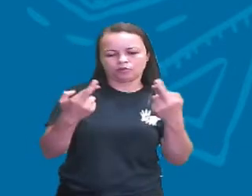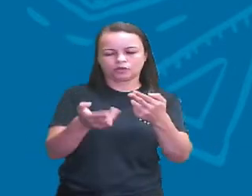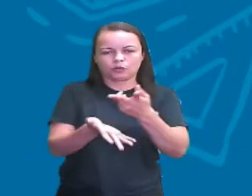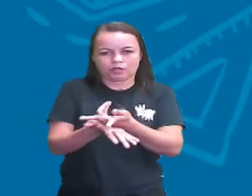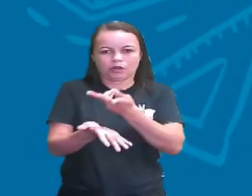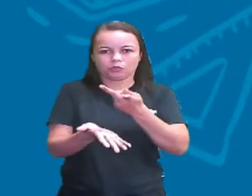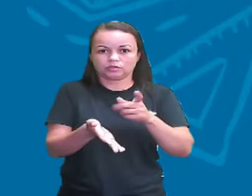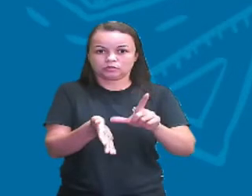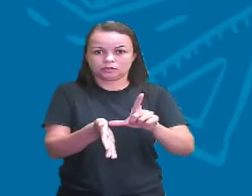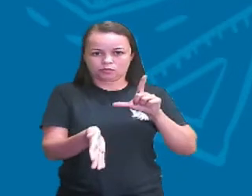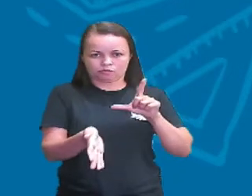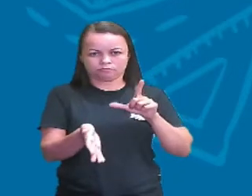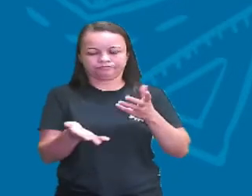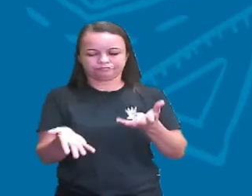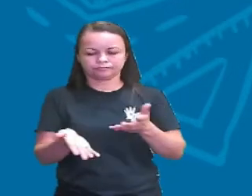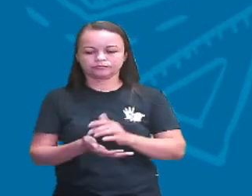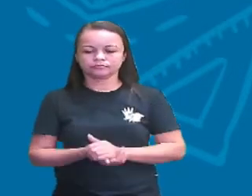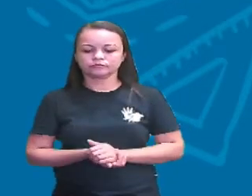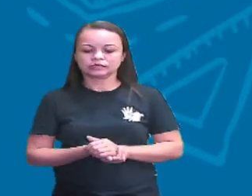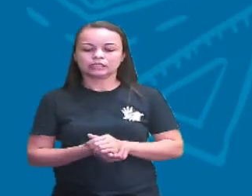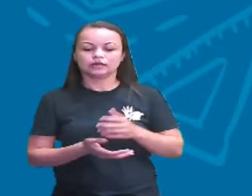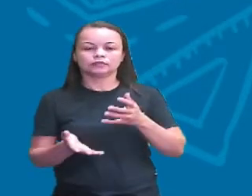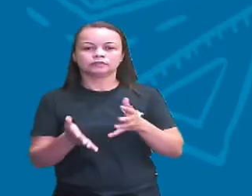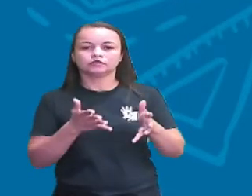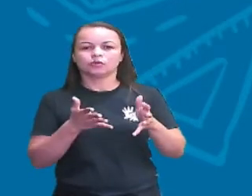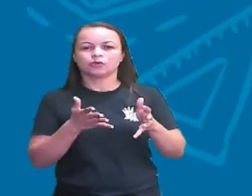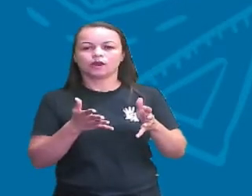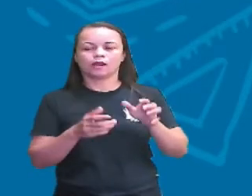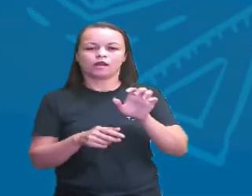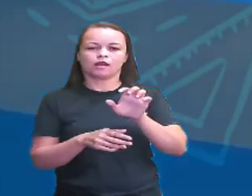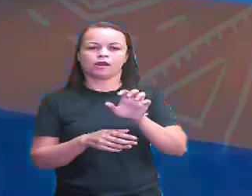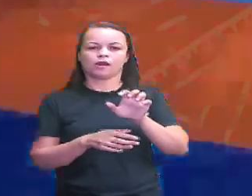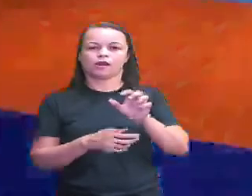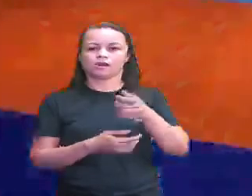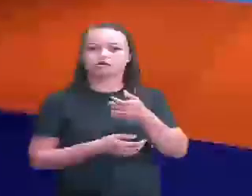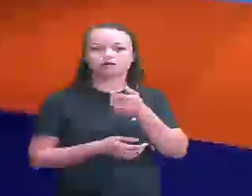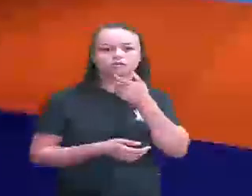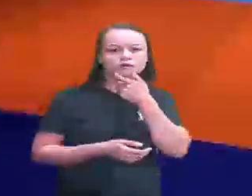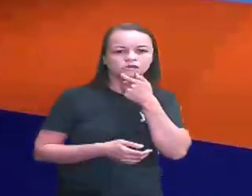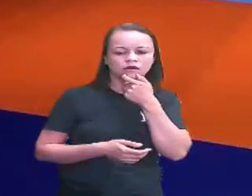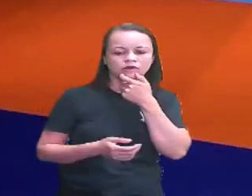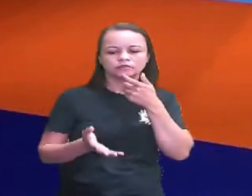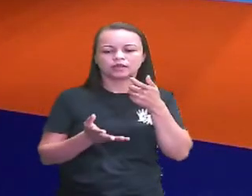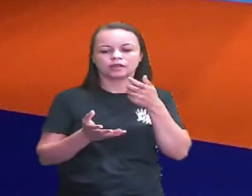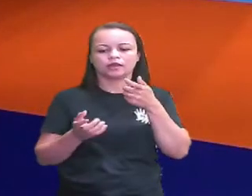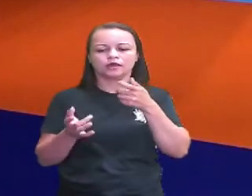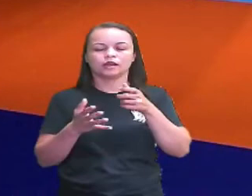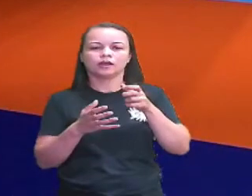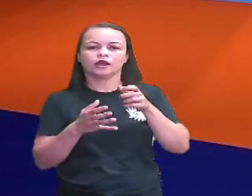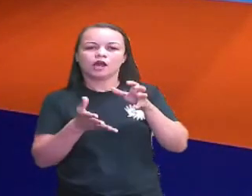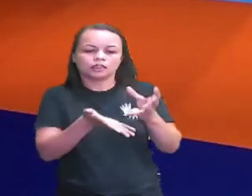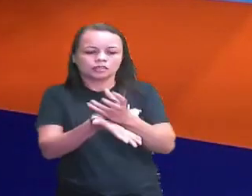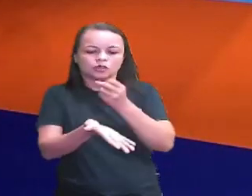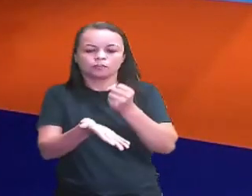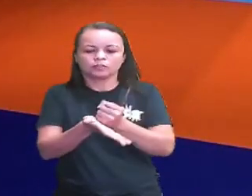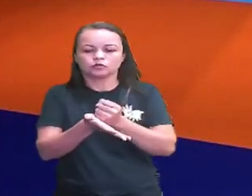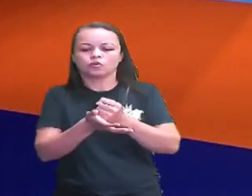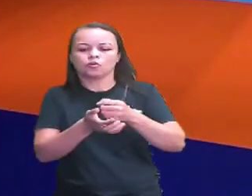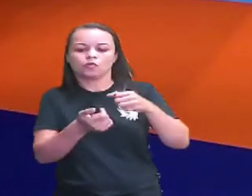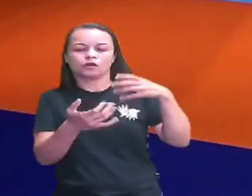Vejam, a Inglaterra dominou essas áreas vermelhas, né? A França dominou essa grande área